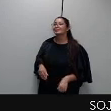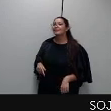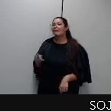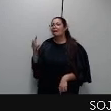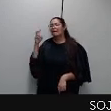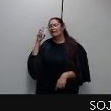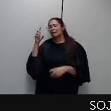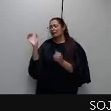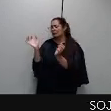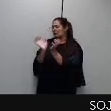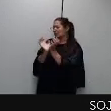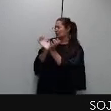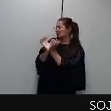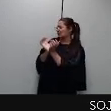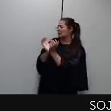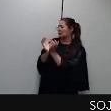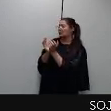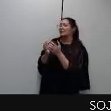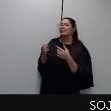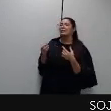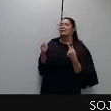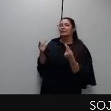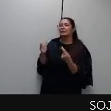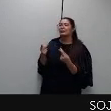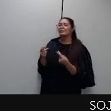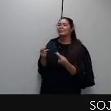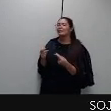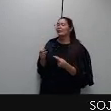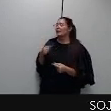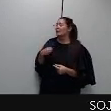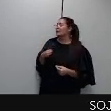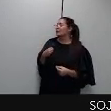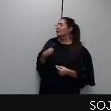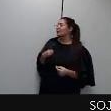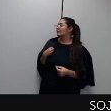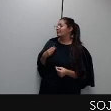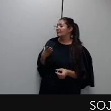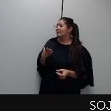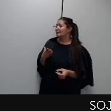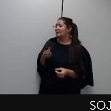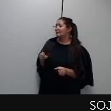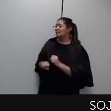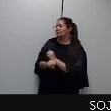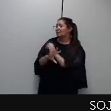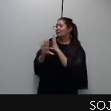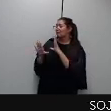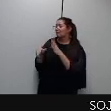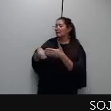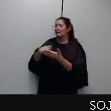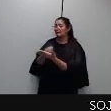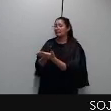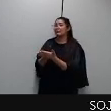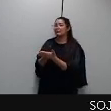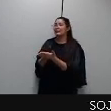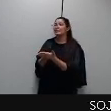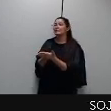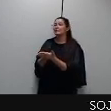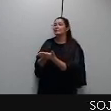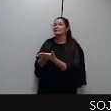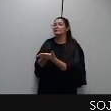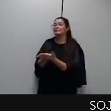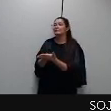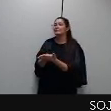grupo econômico para fins tributários o que existe uma carga tributária é uma determinação de que só tem responsabilidade